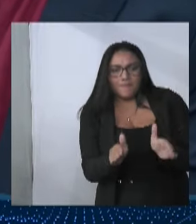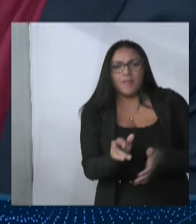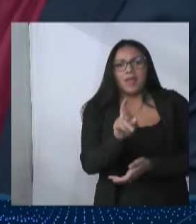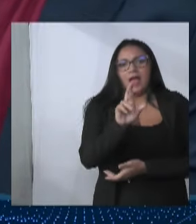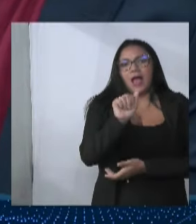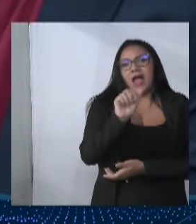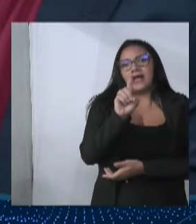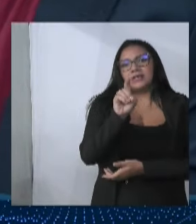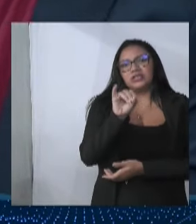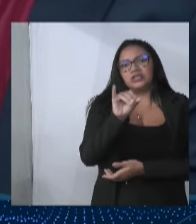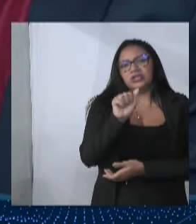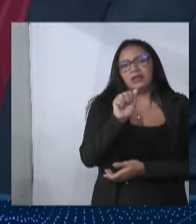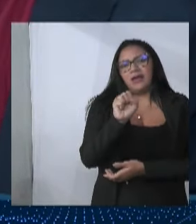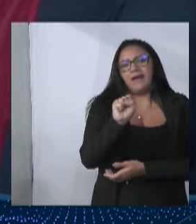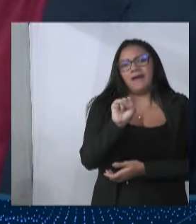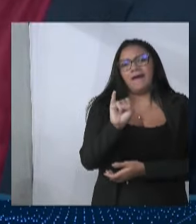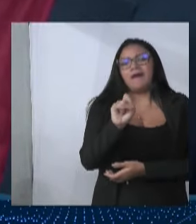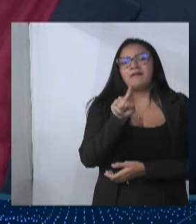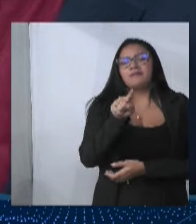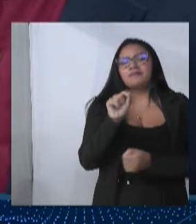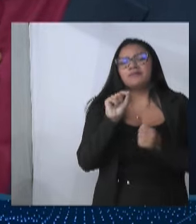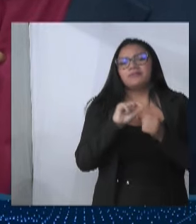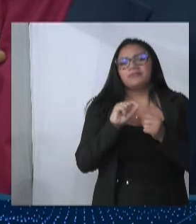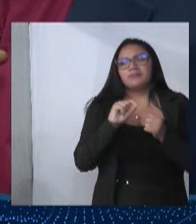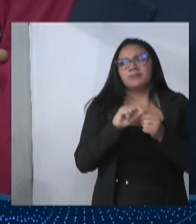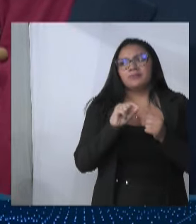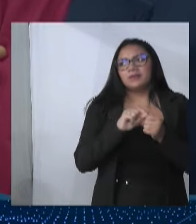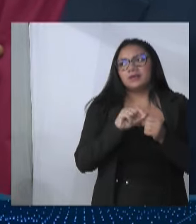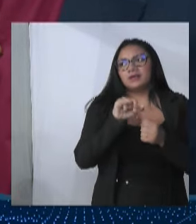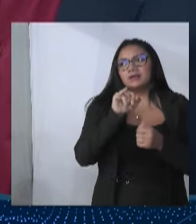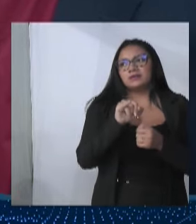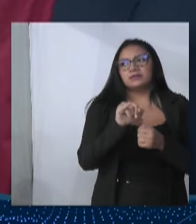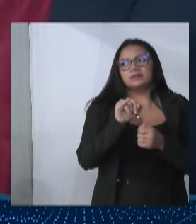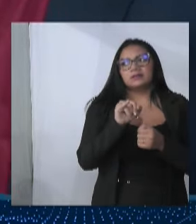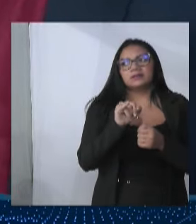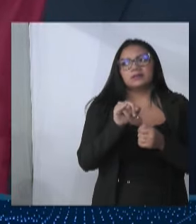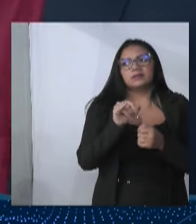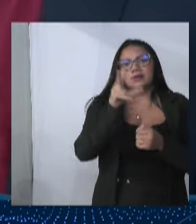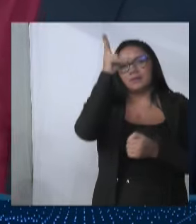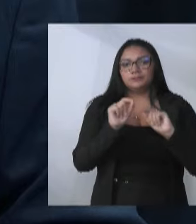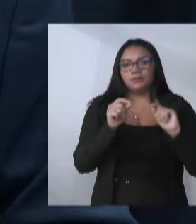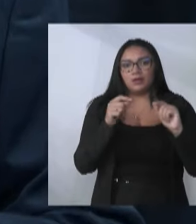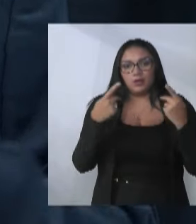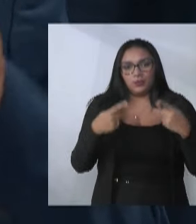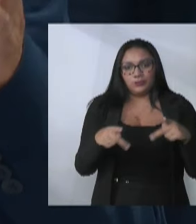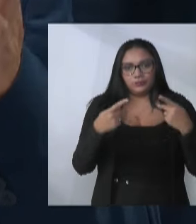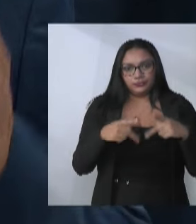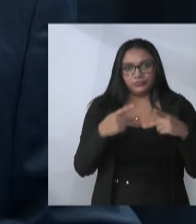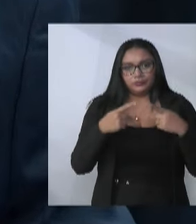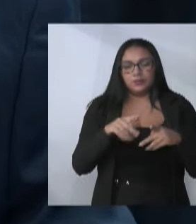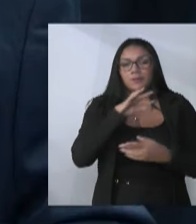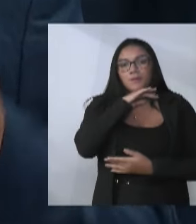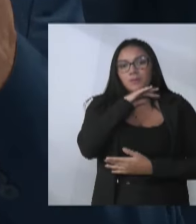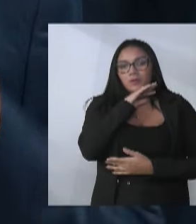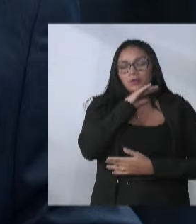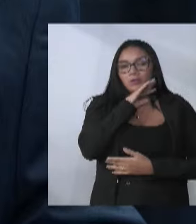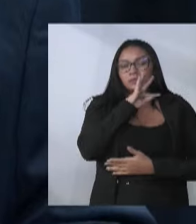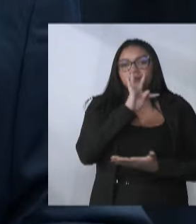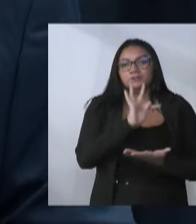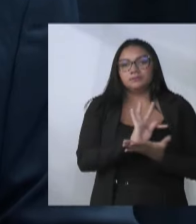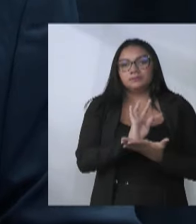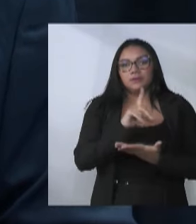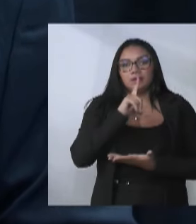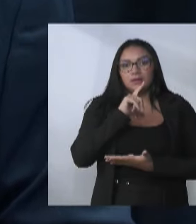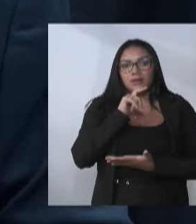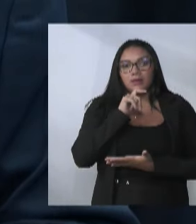que, que Vossa Senhoria fará se chegar à Prefeitura Municipal de Teresina? Nós temos a passagem mais cara